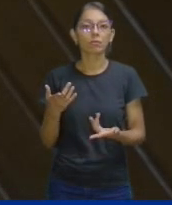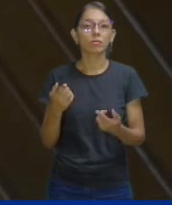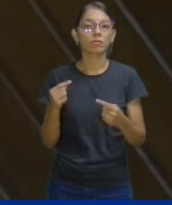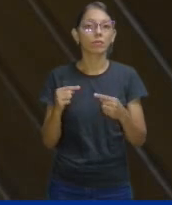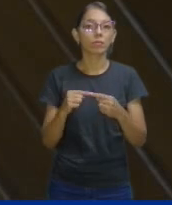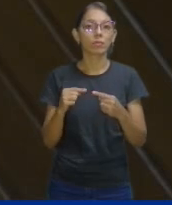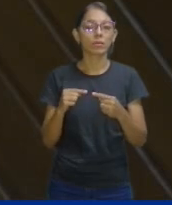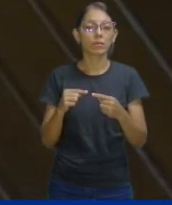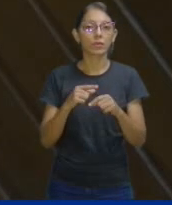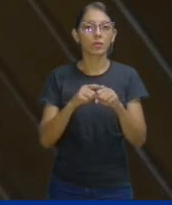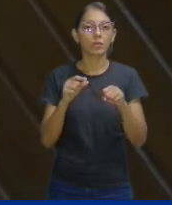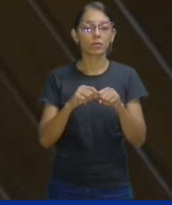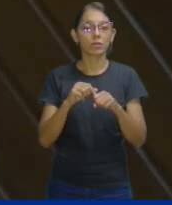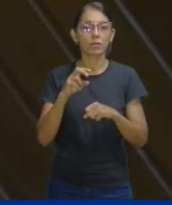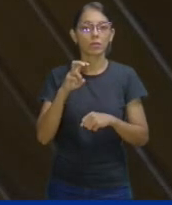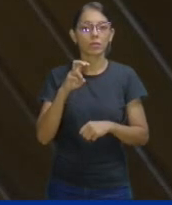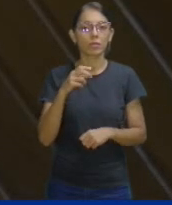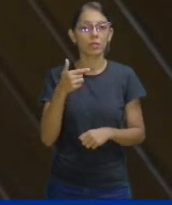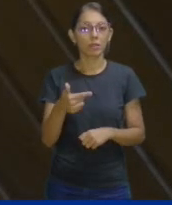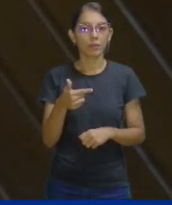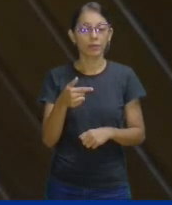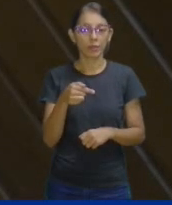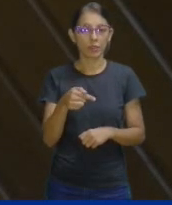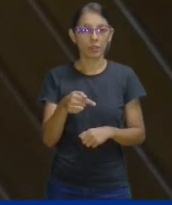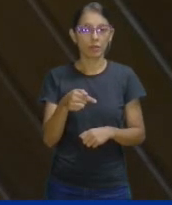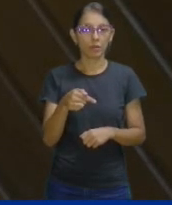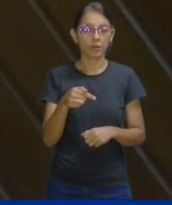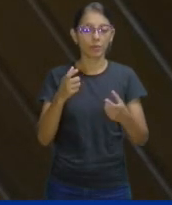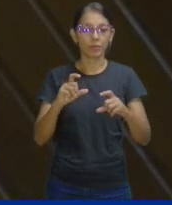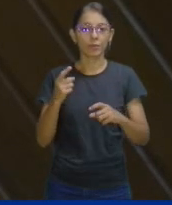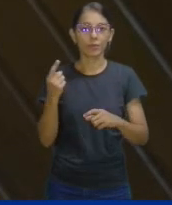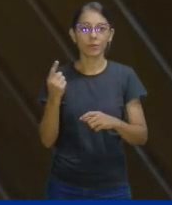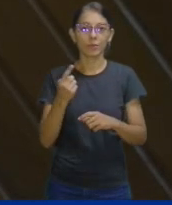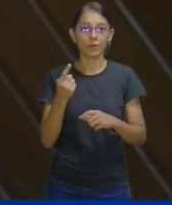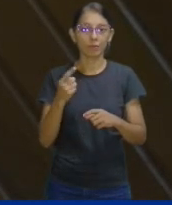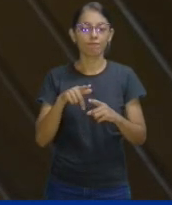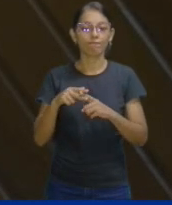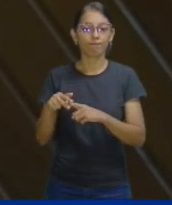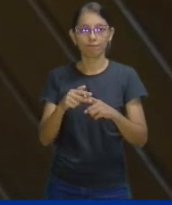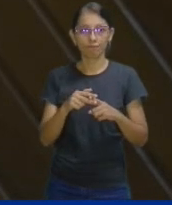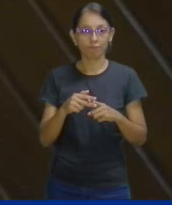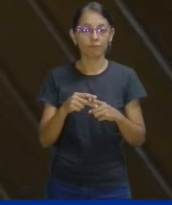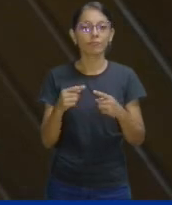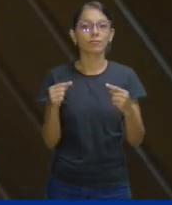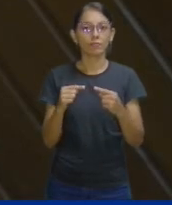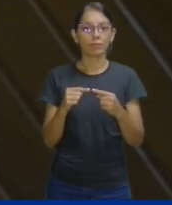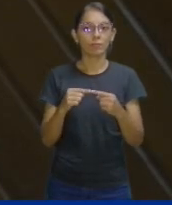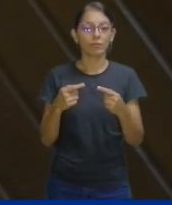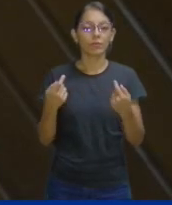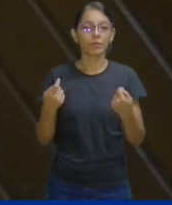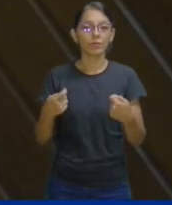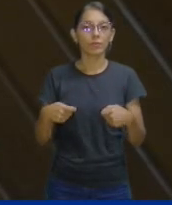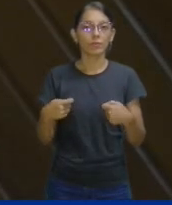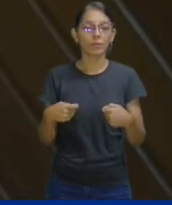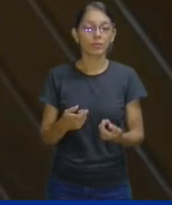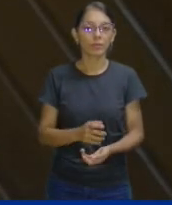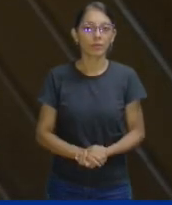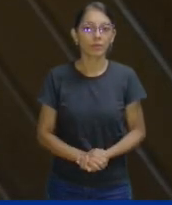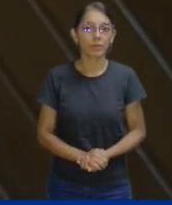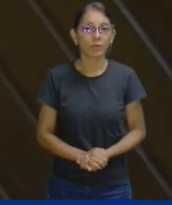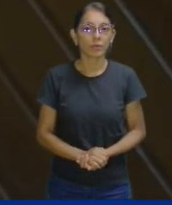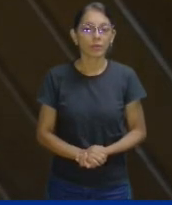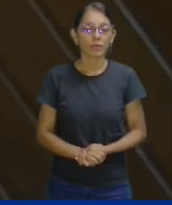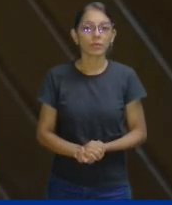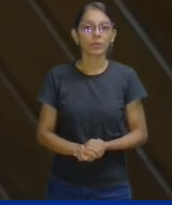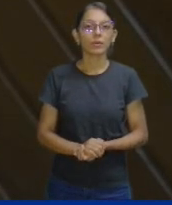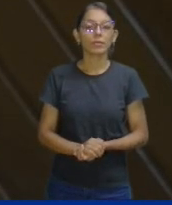artigo 57 e o parágrafo 1º. O requerimento de regularização, no inciso 3º, deve ser instruído com todos